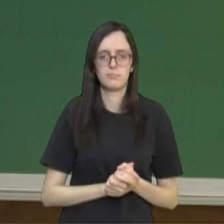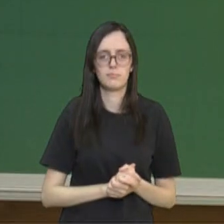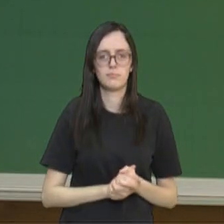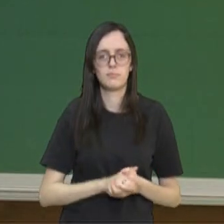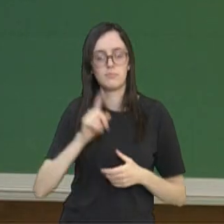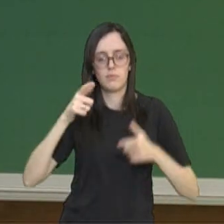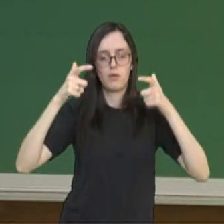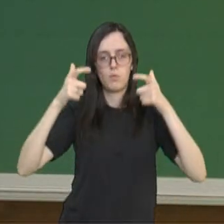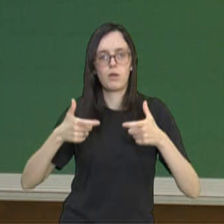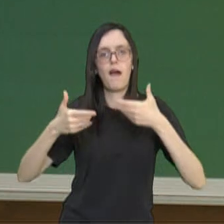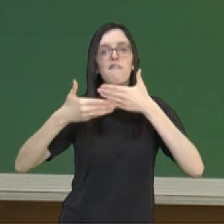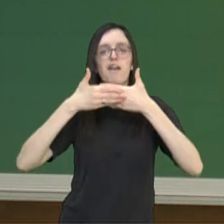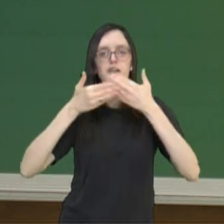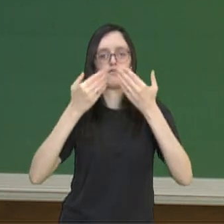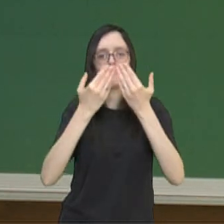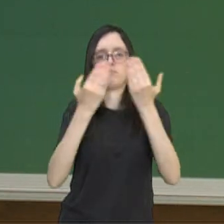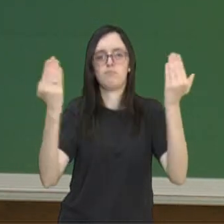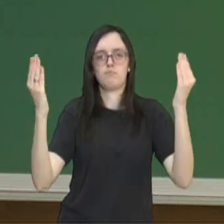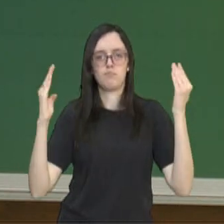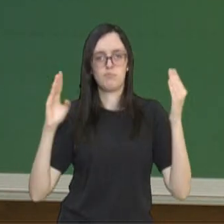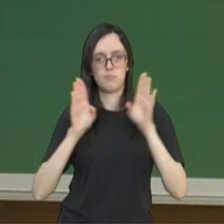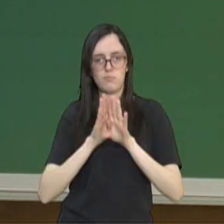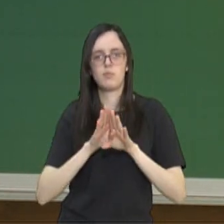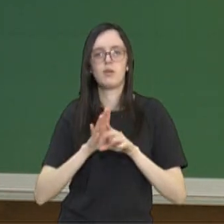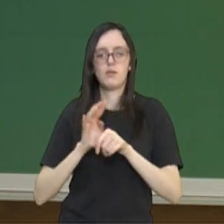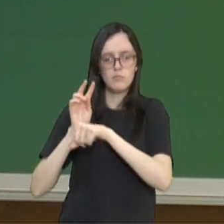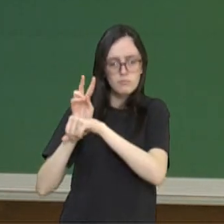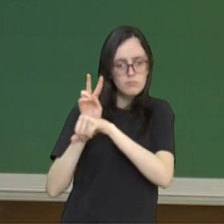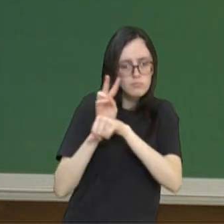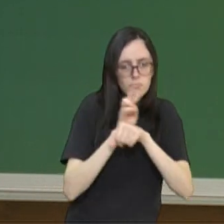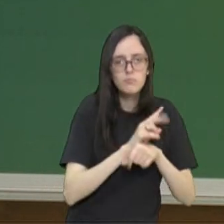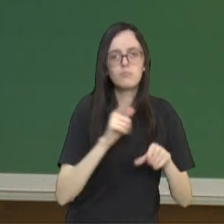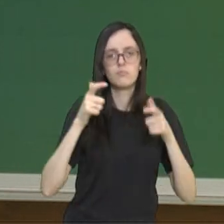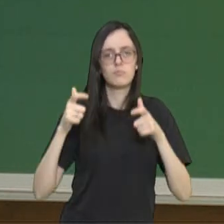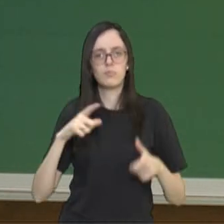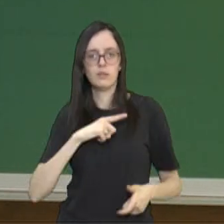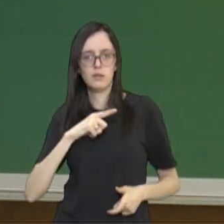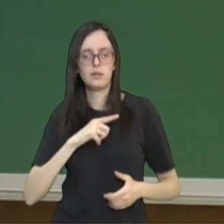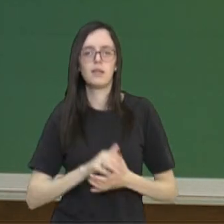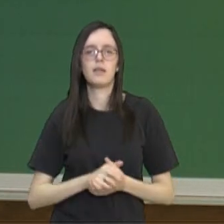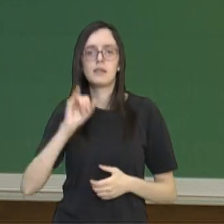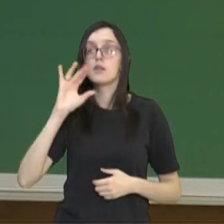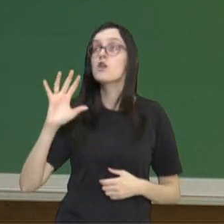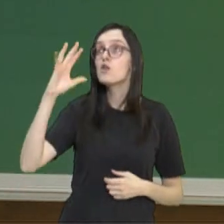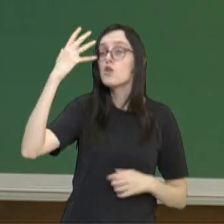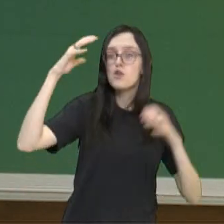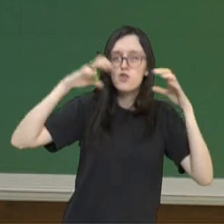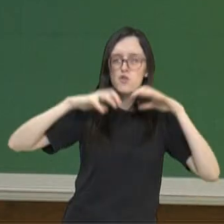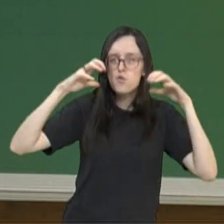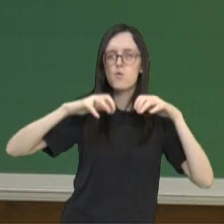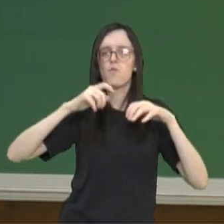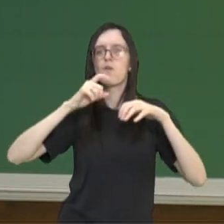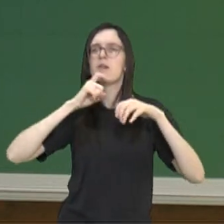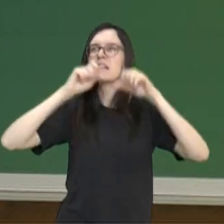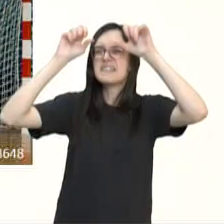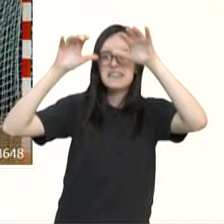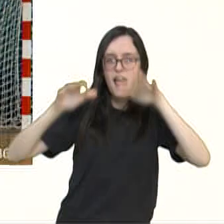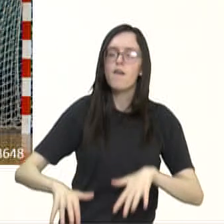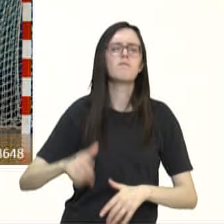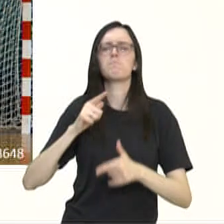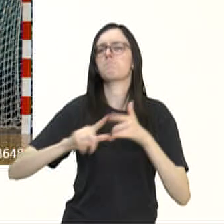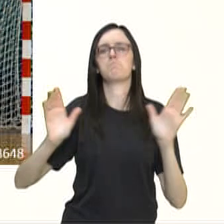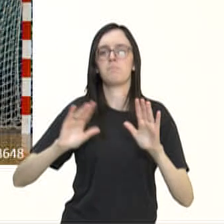chinelos, mochila, o que for, tiver a bola, mesmo sem a bola, né, o que tiver ali, o pessoal está praticando,